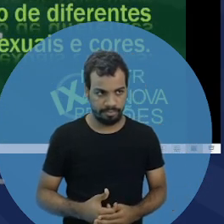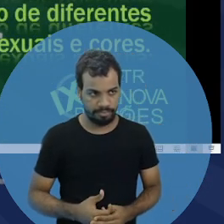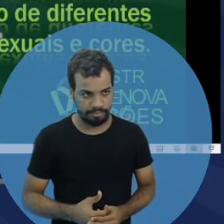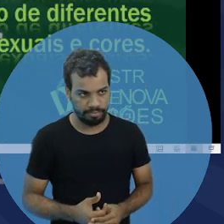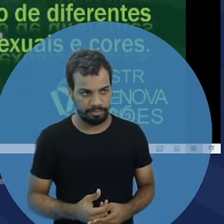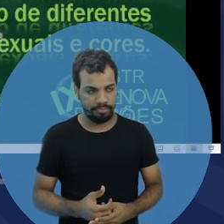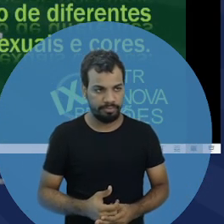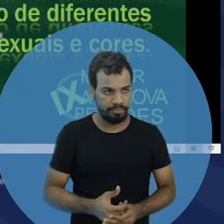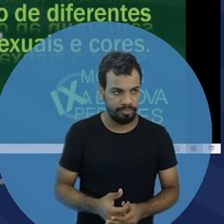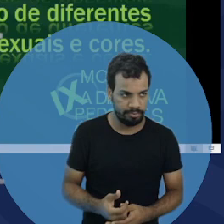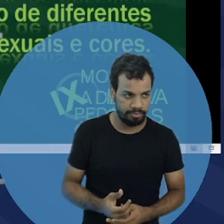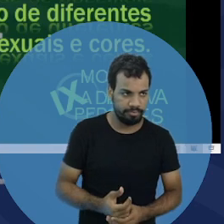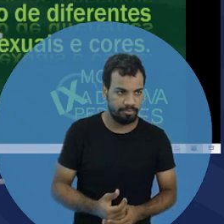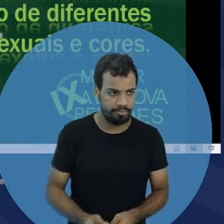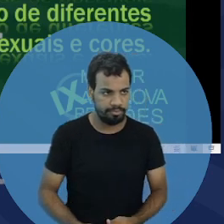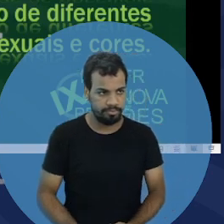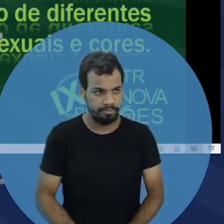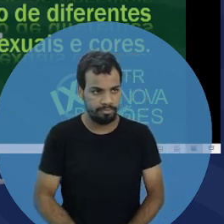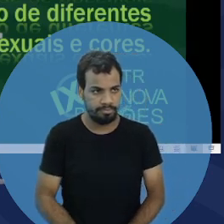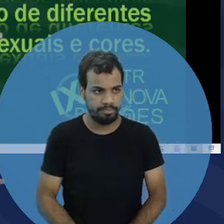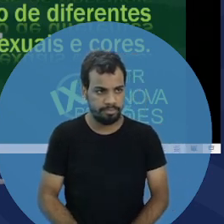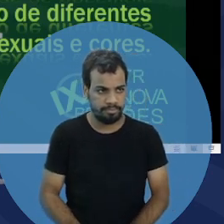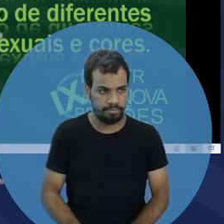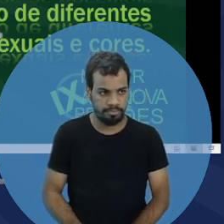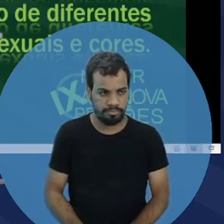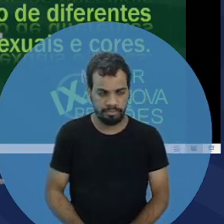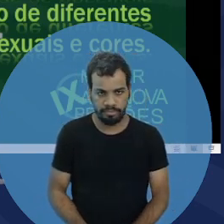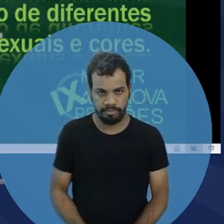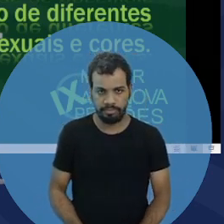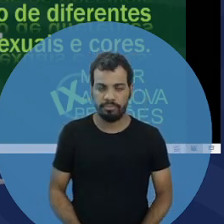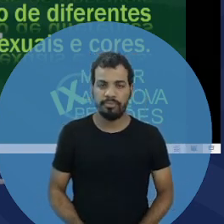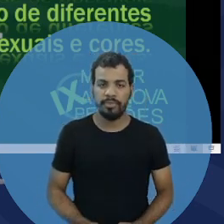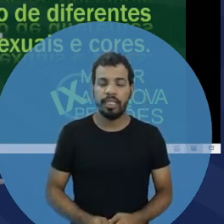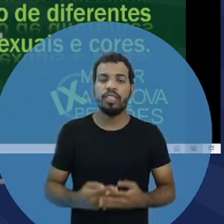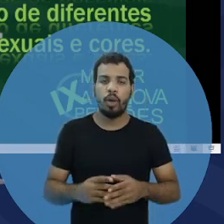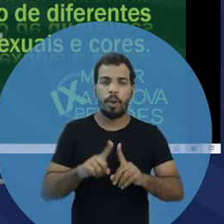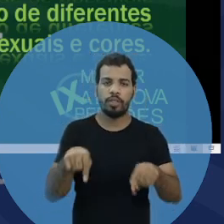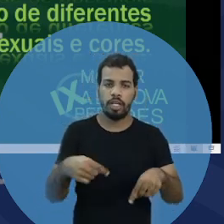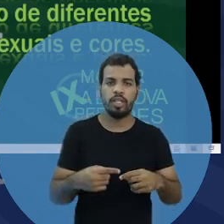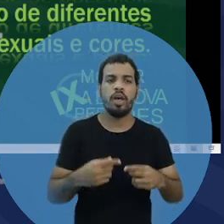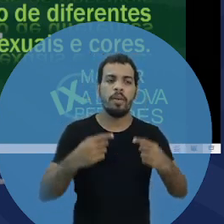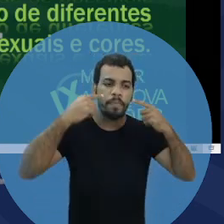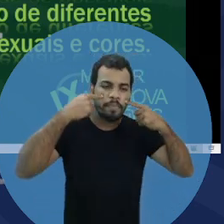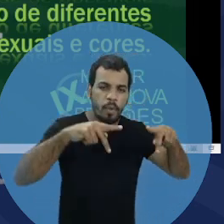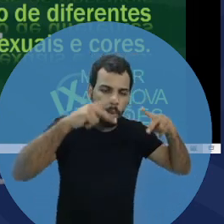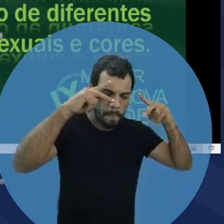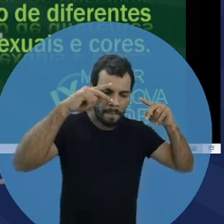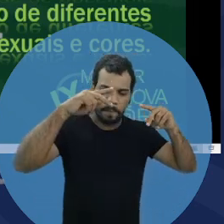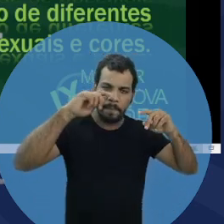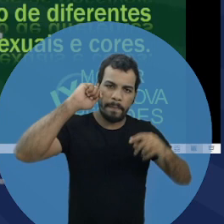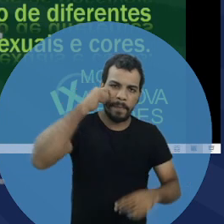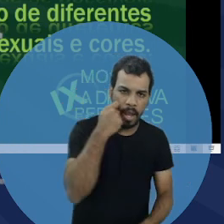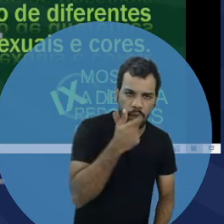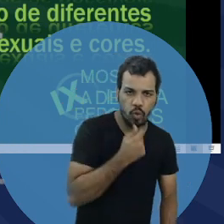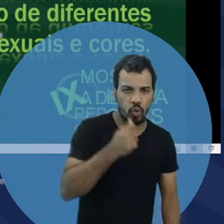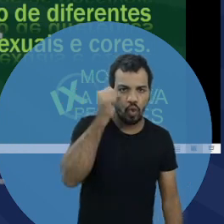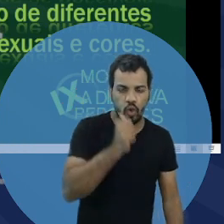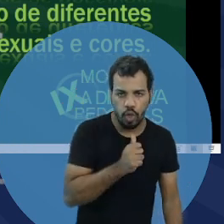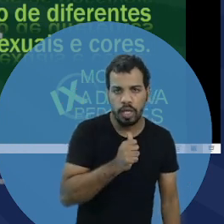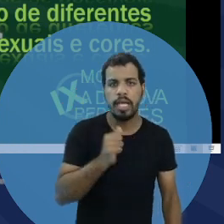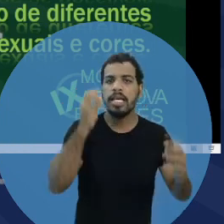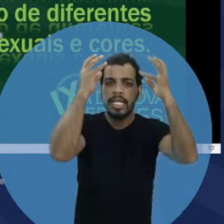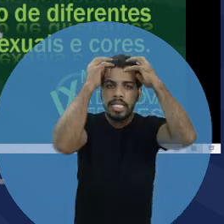Então, esse projeto, né, por pretos, pretas, crespas e crespas livres, tinha justamente como